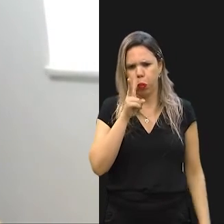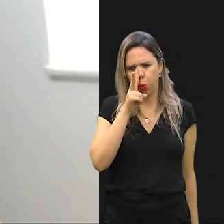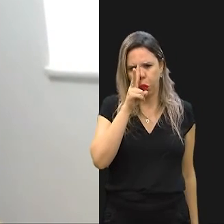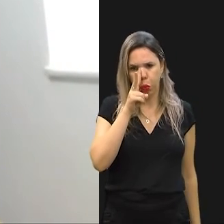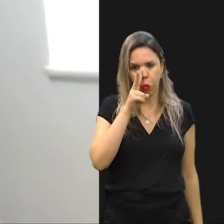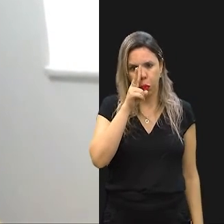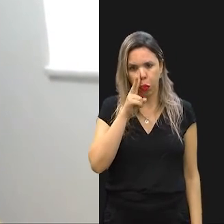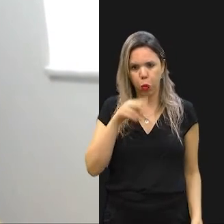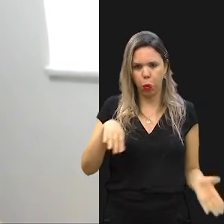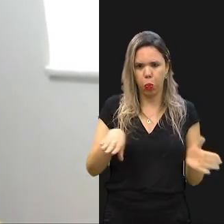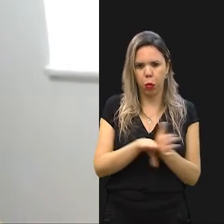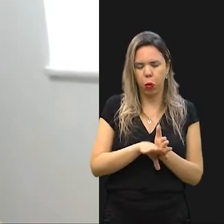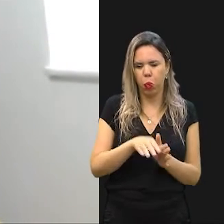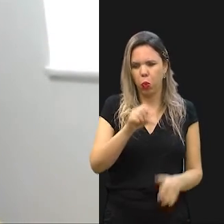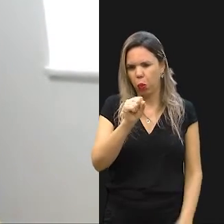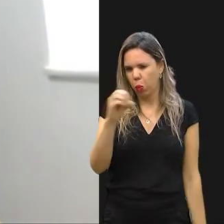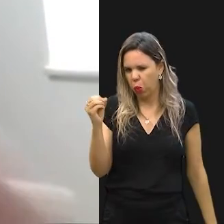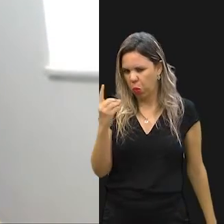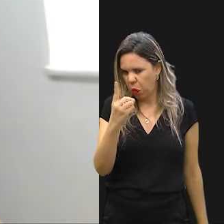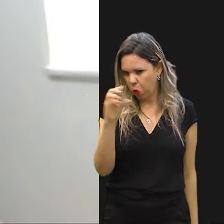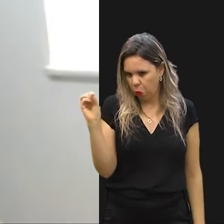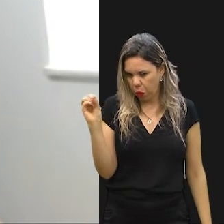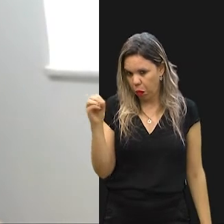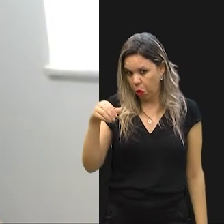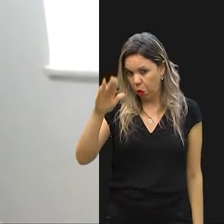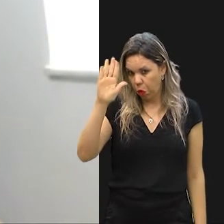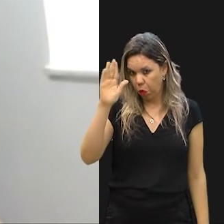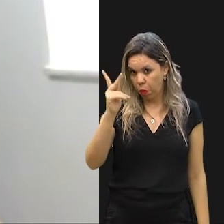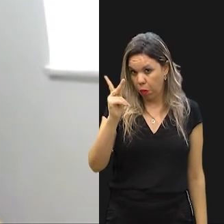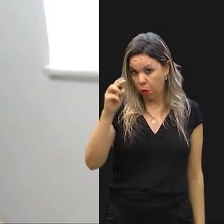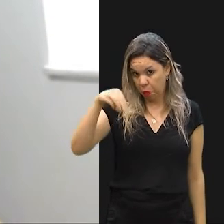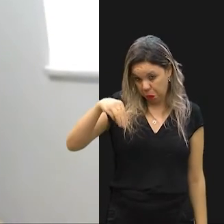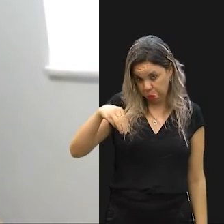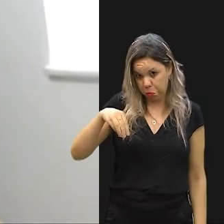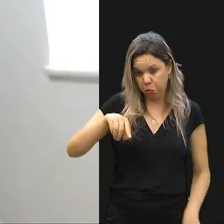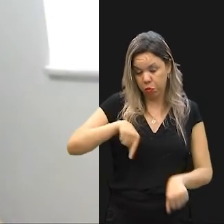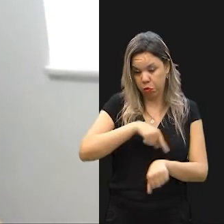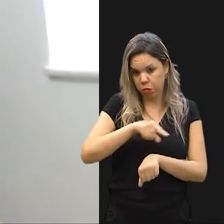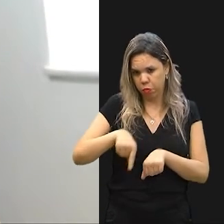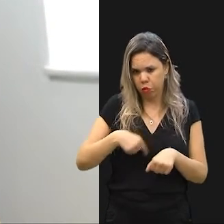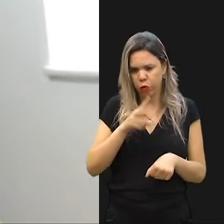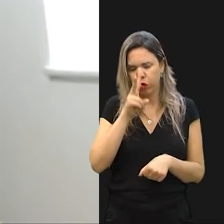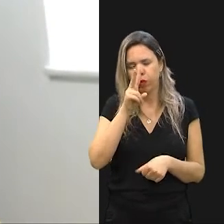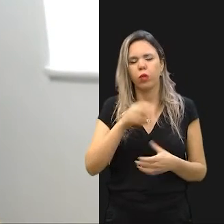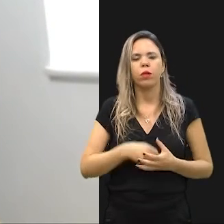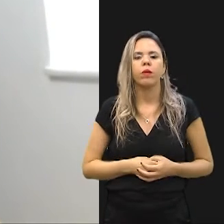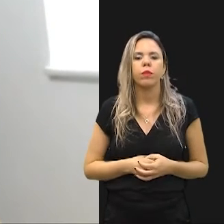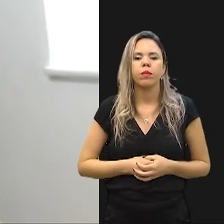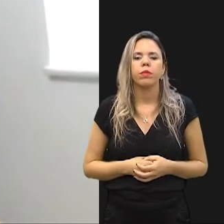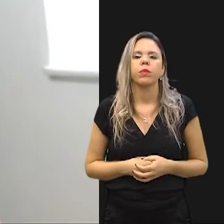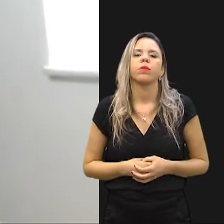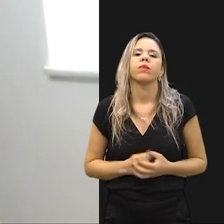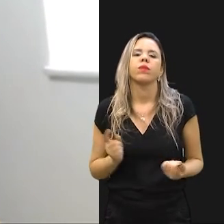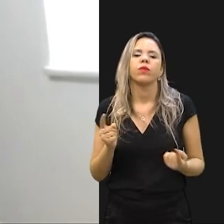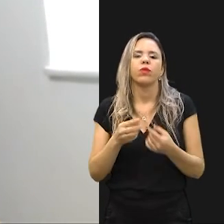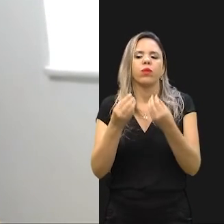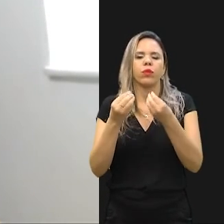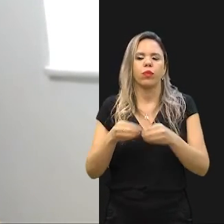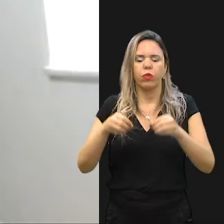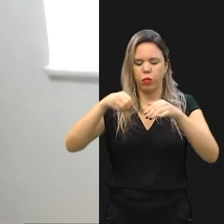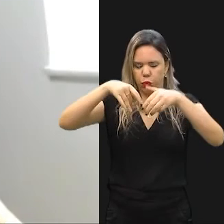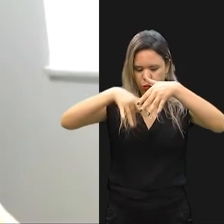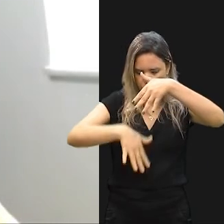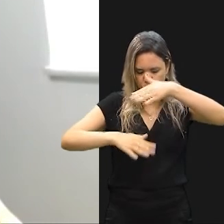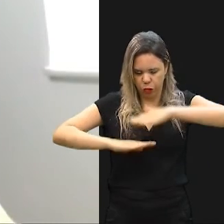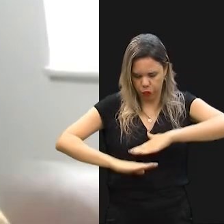podem chegar aí a 80, 100 ou mais quilômetros por hora, são muito intensos, eles atingem o solo